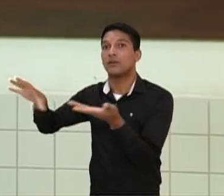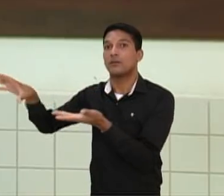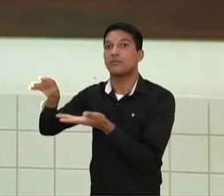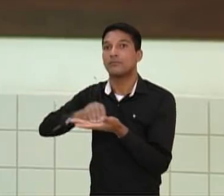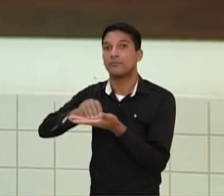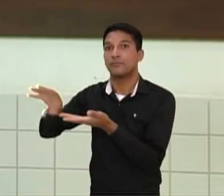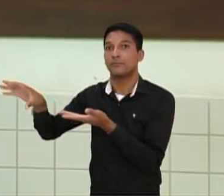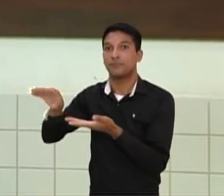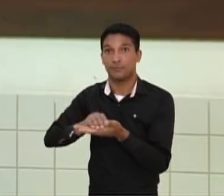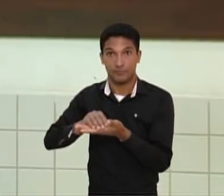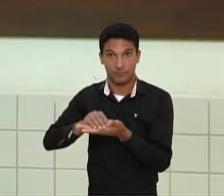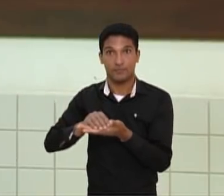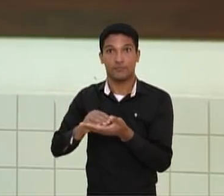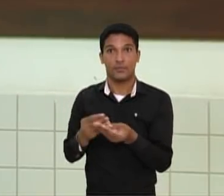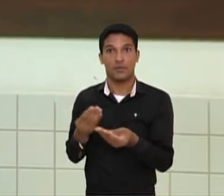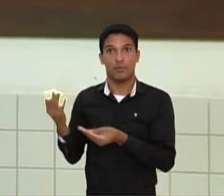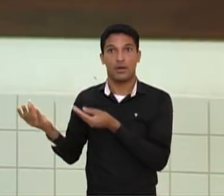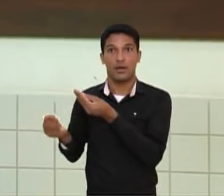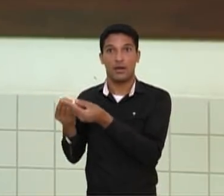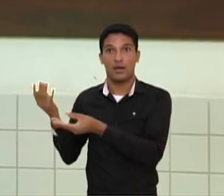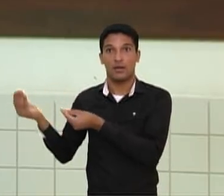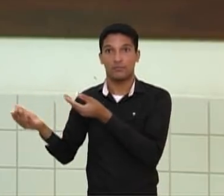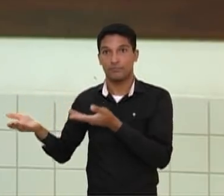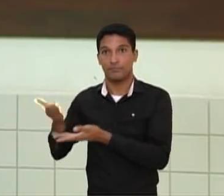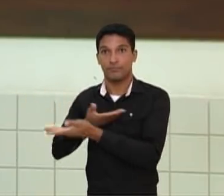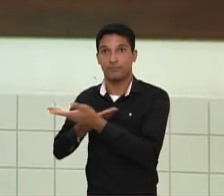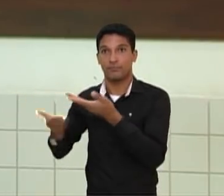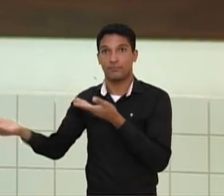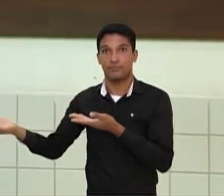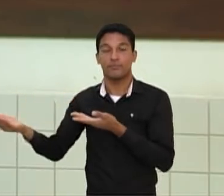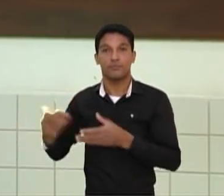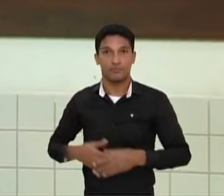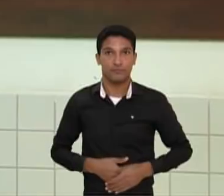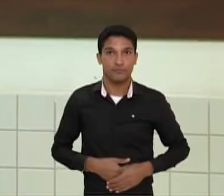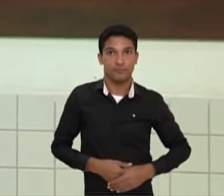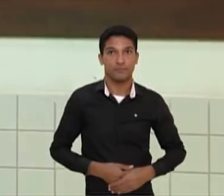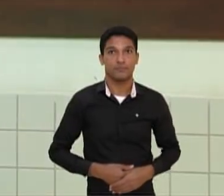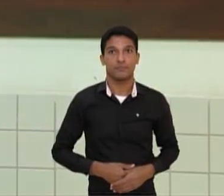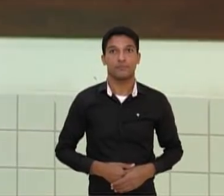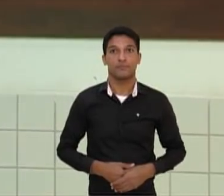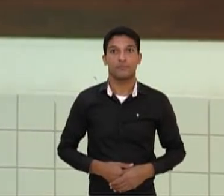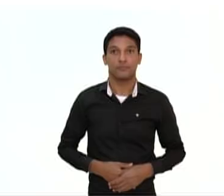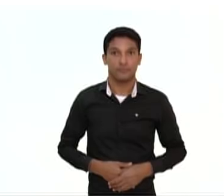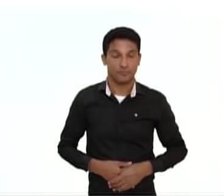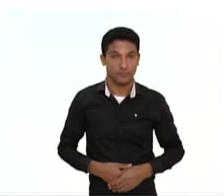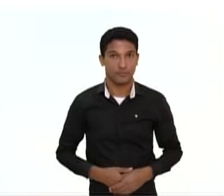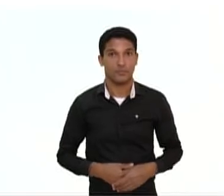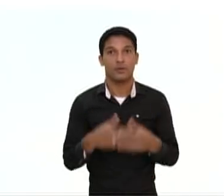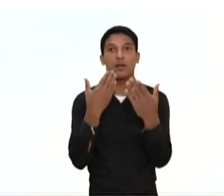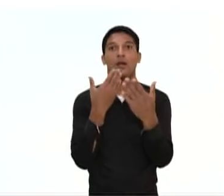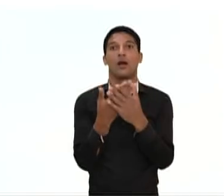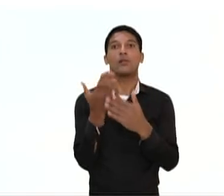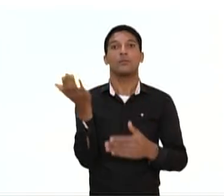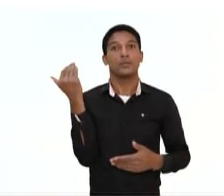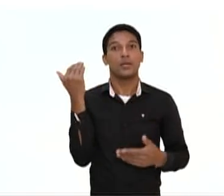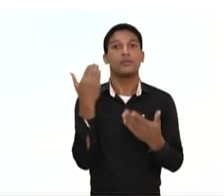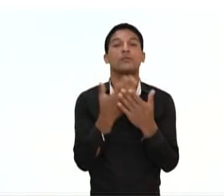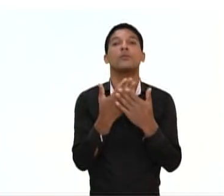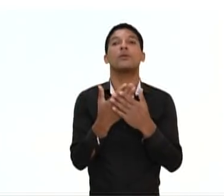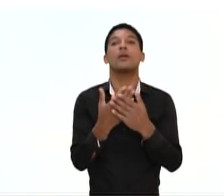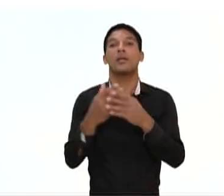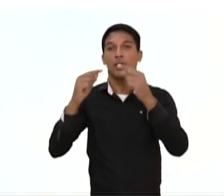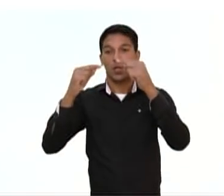para você fazer lá e depois devolver para os professores. Tranquilo? Muito bem. Na aula anterior, nós vimos